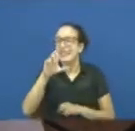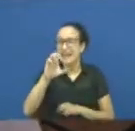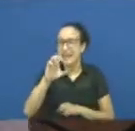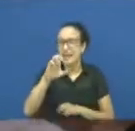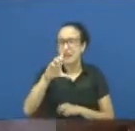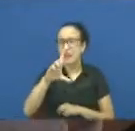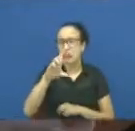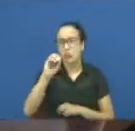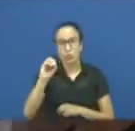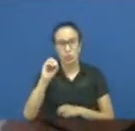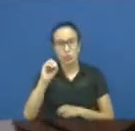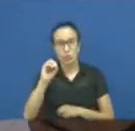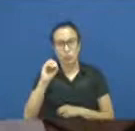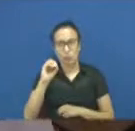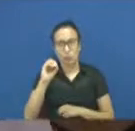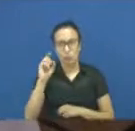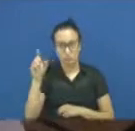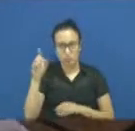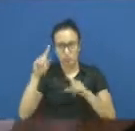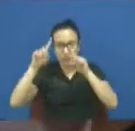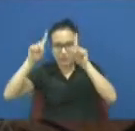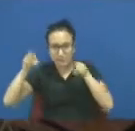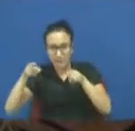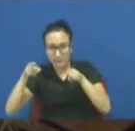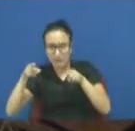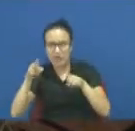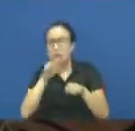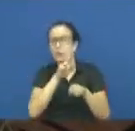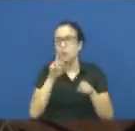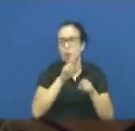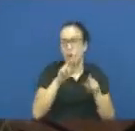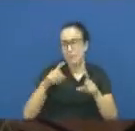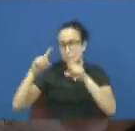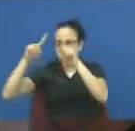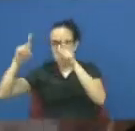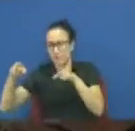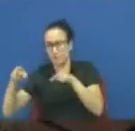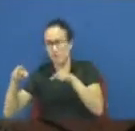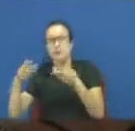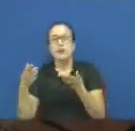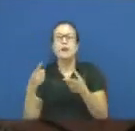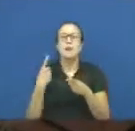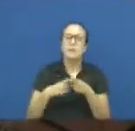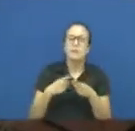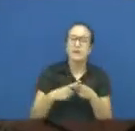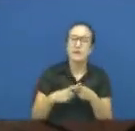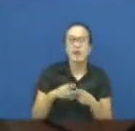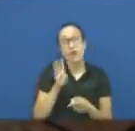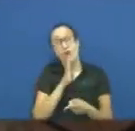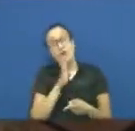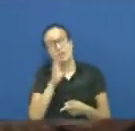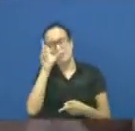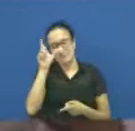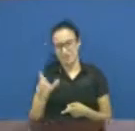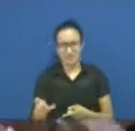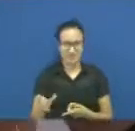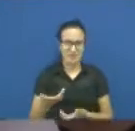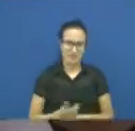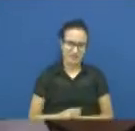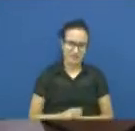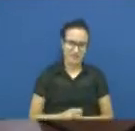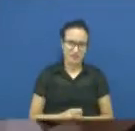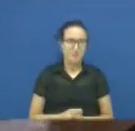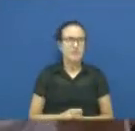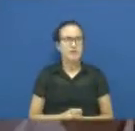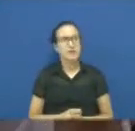conhecido como, na bola ao cesto, naquela época, não era basquete, viu? Era bola ao